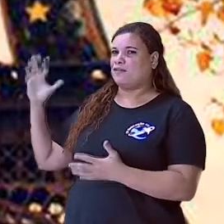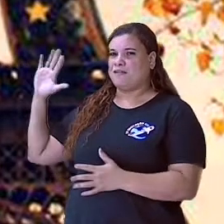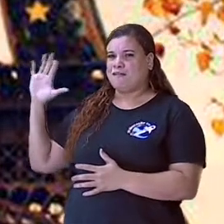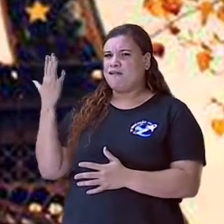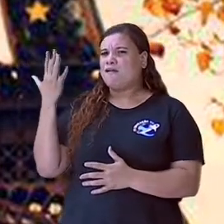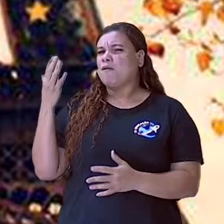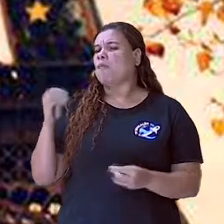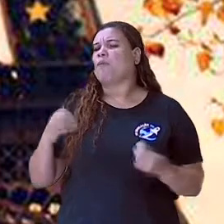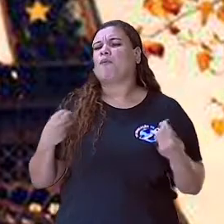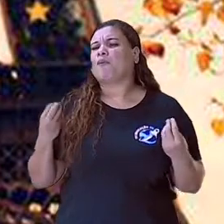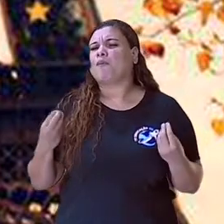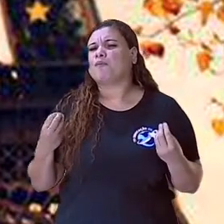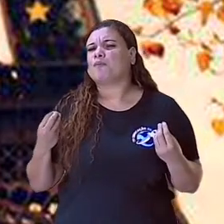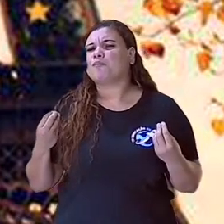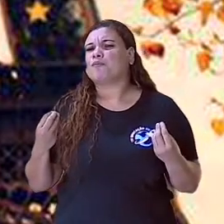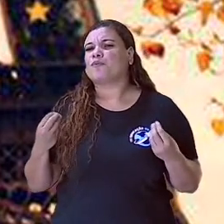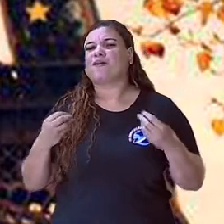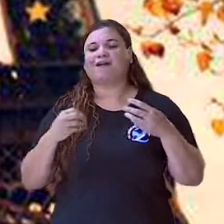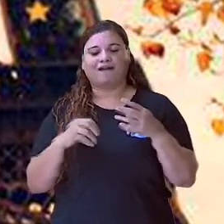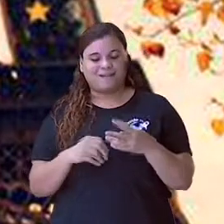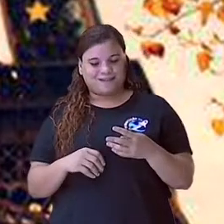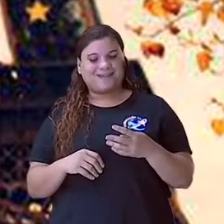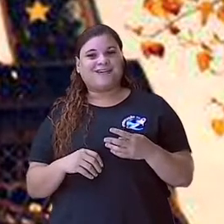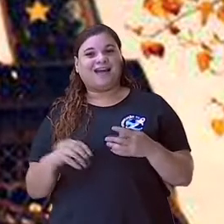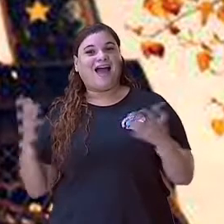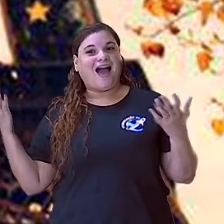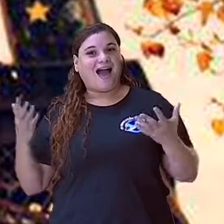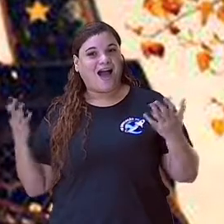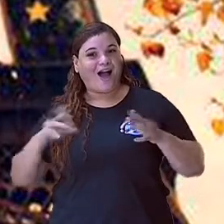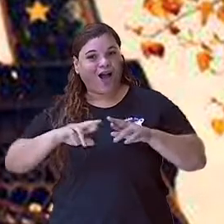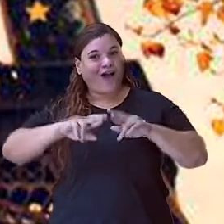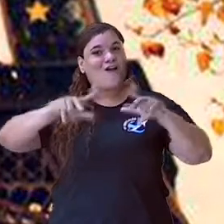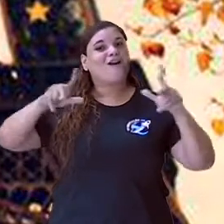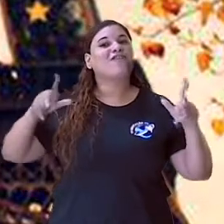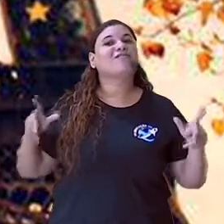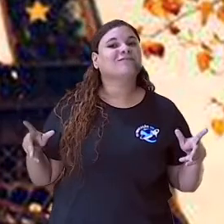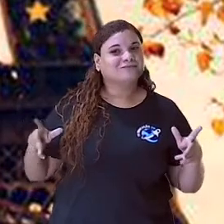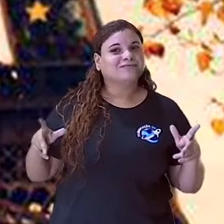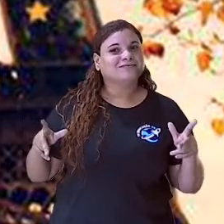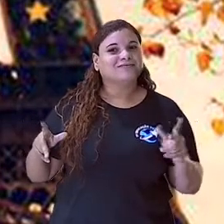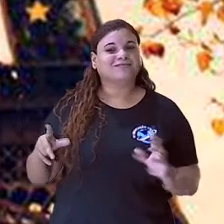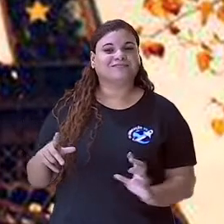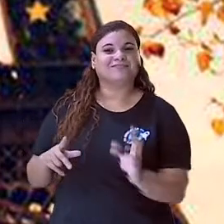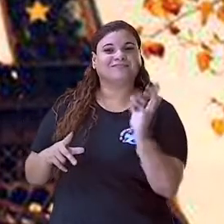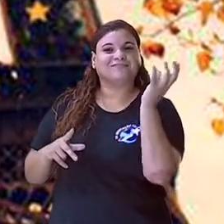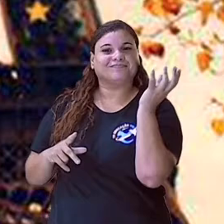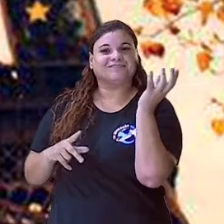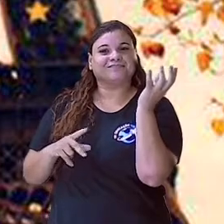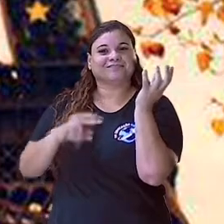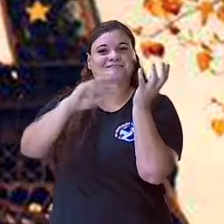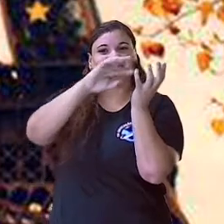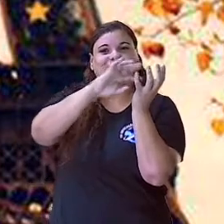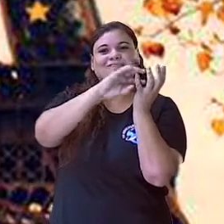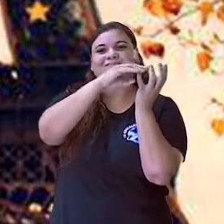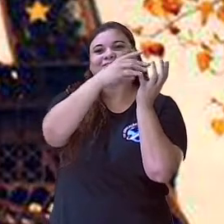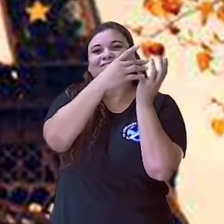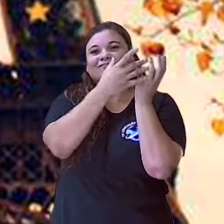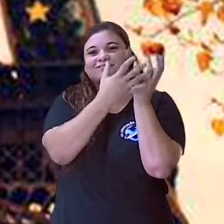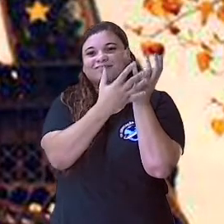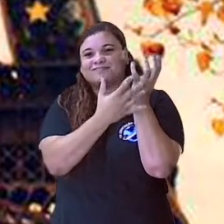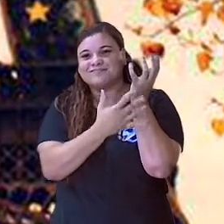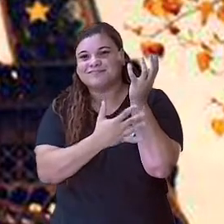as folhas das árvores começam a amarelar, começam a cair. Isso é uma